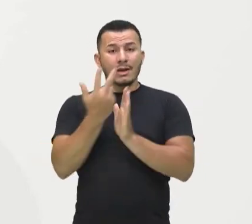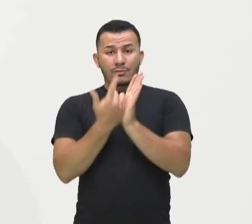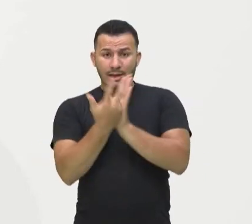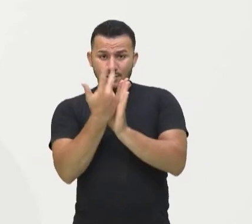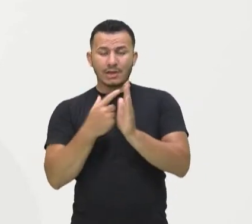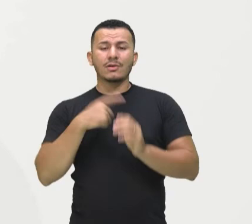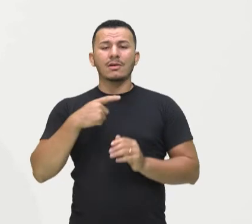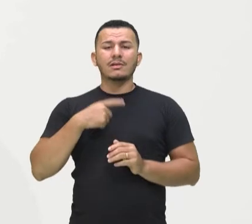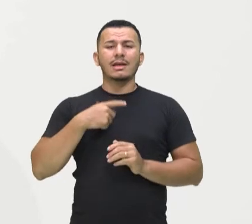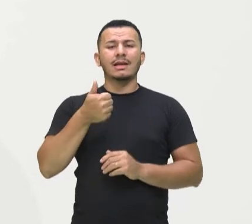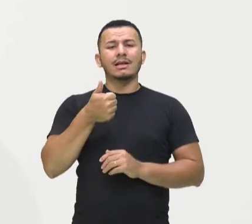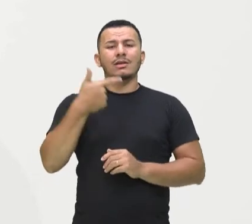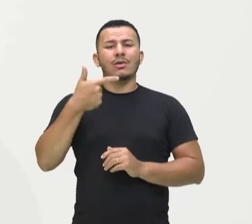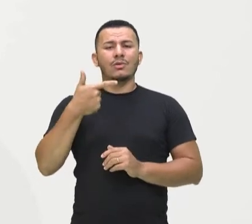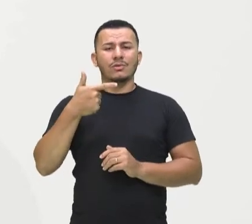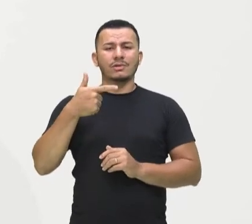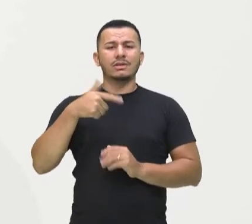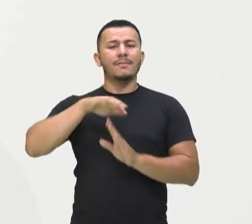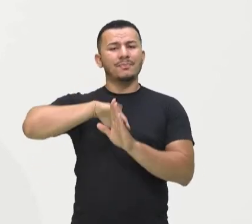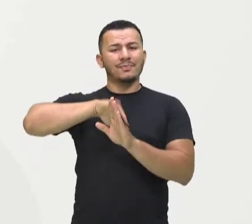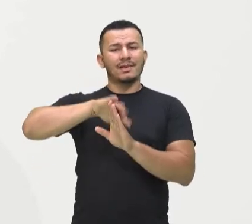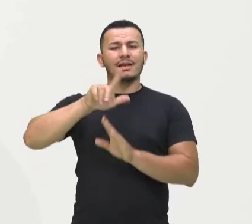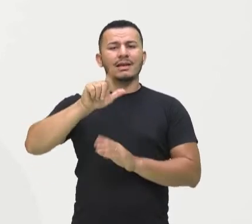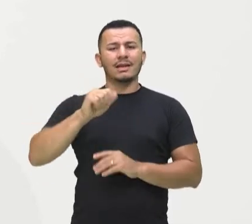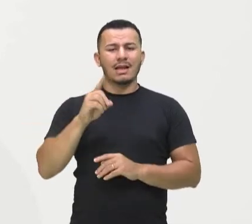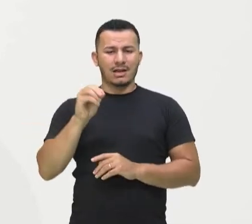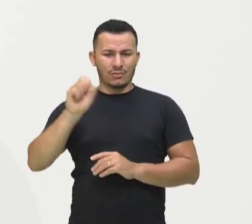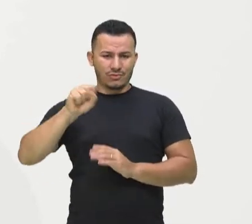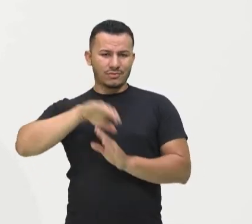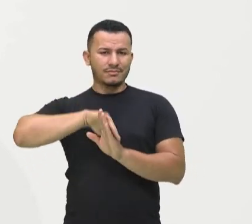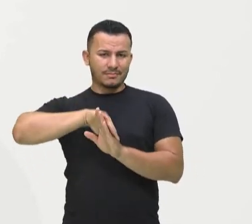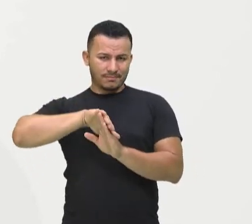tem 12 lados.